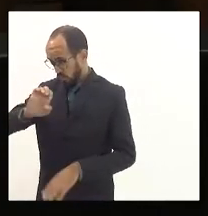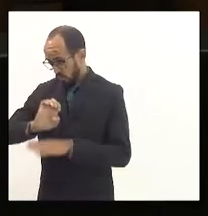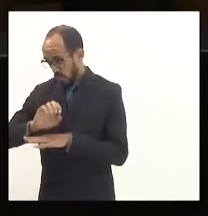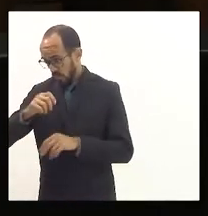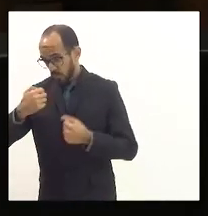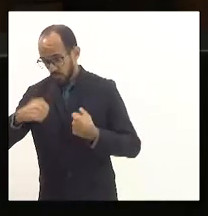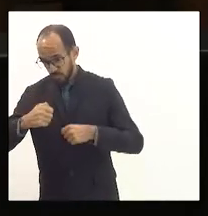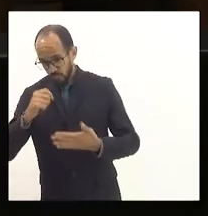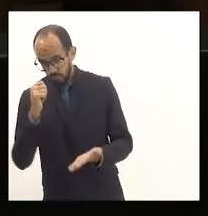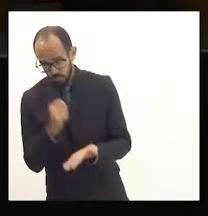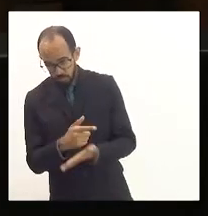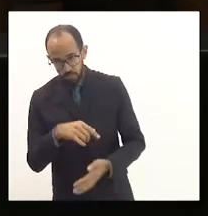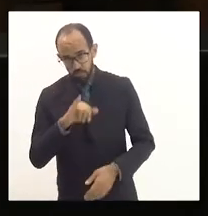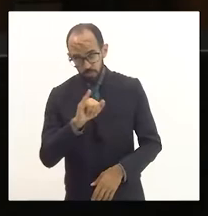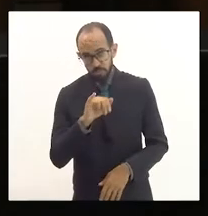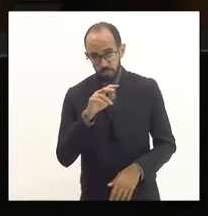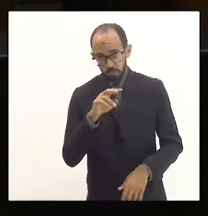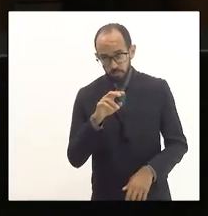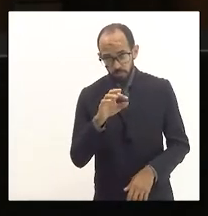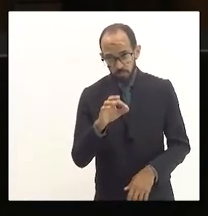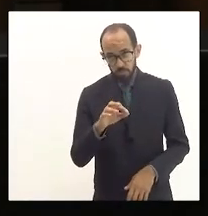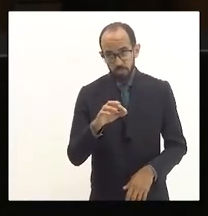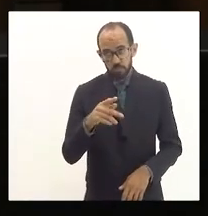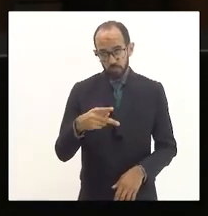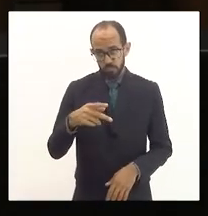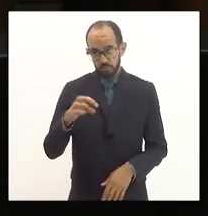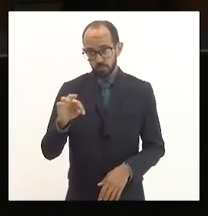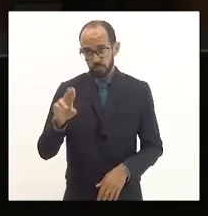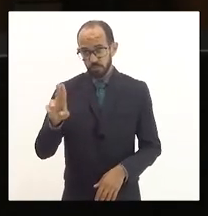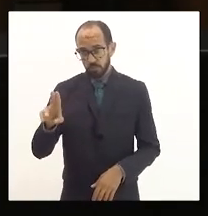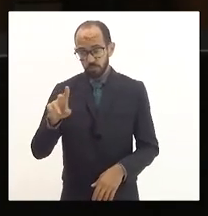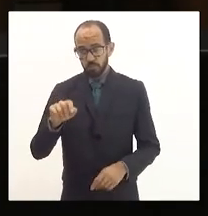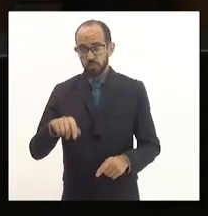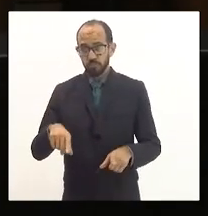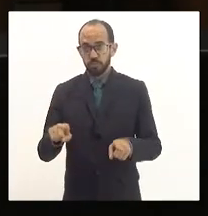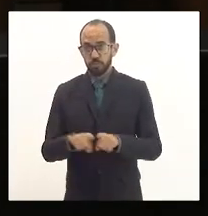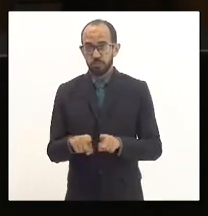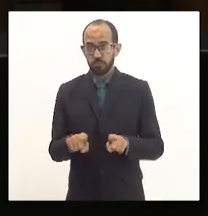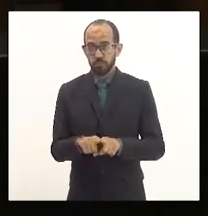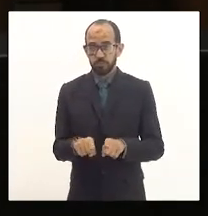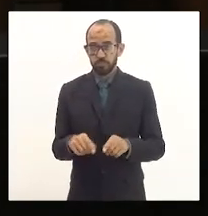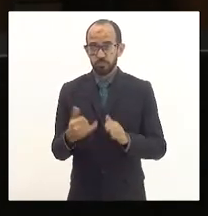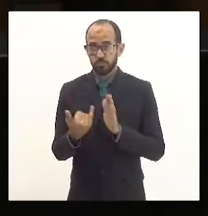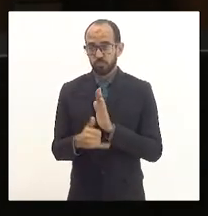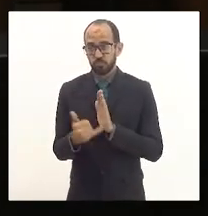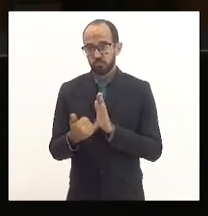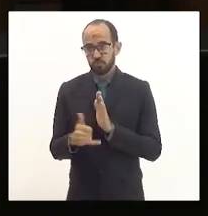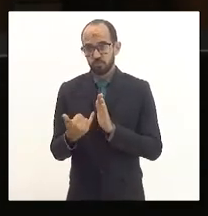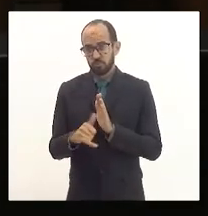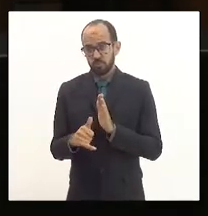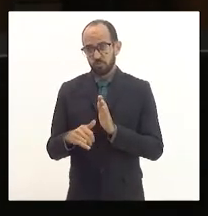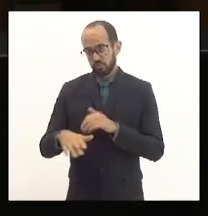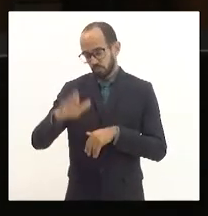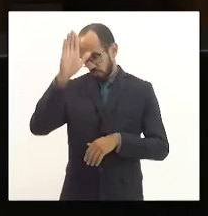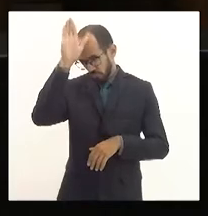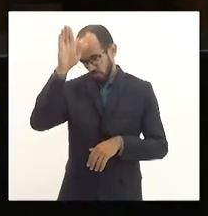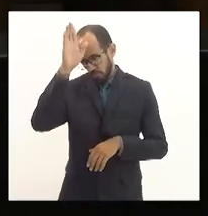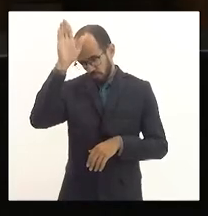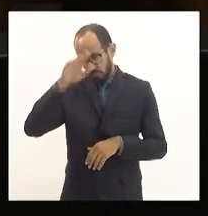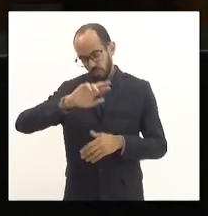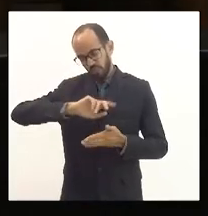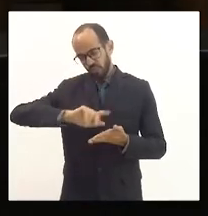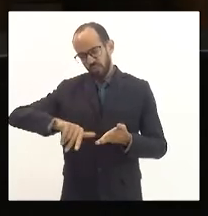IPTU ainda vai ter que pagar o dinheiro do imposto dos Bombeiros